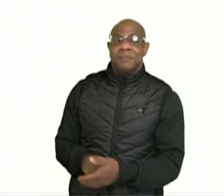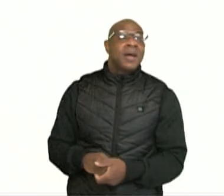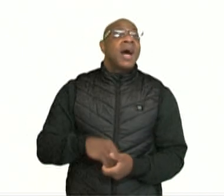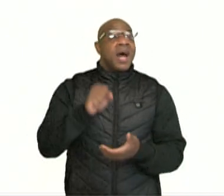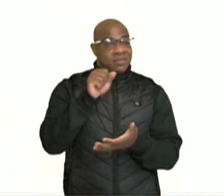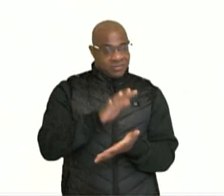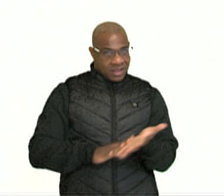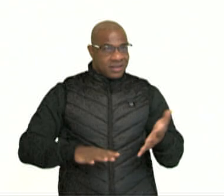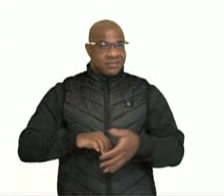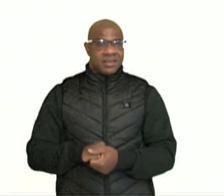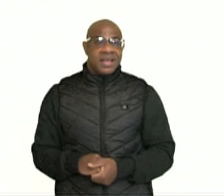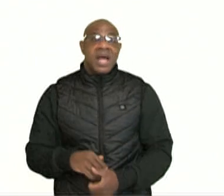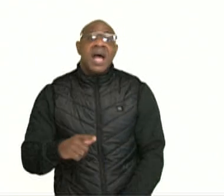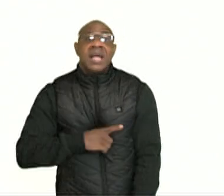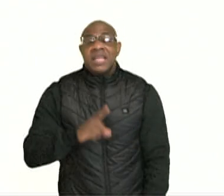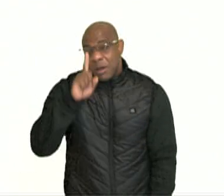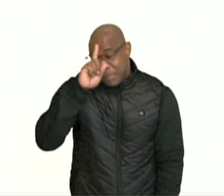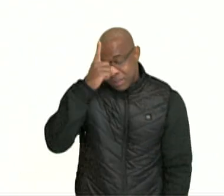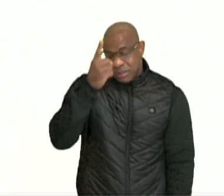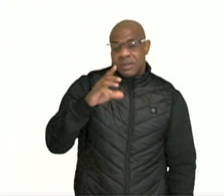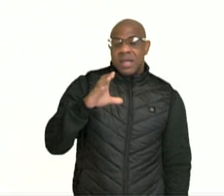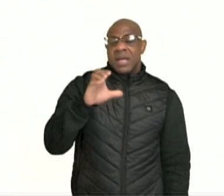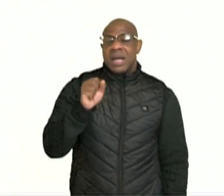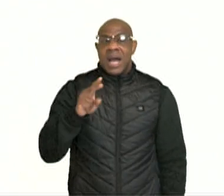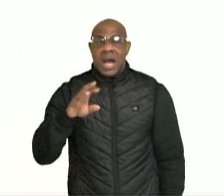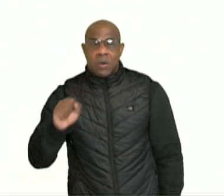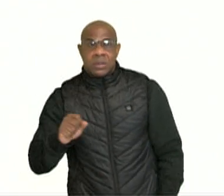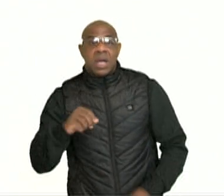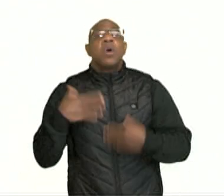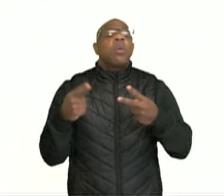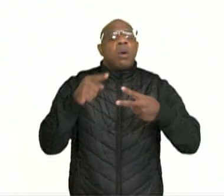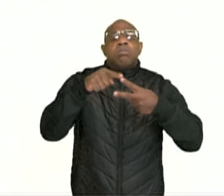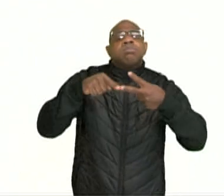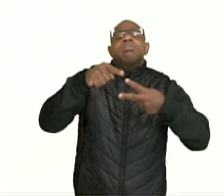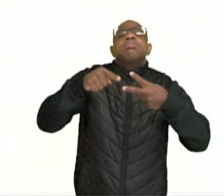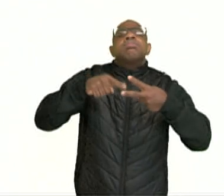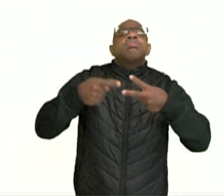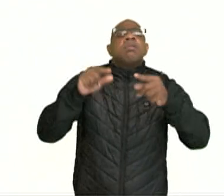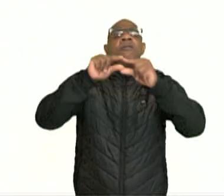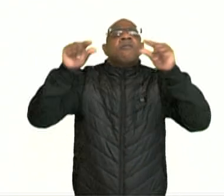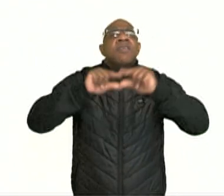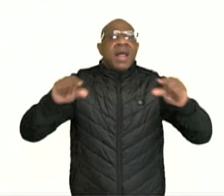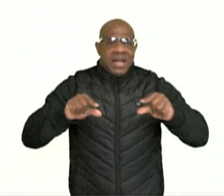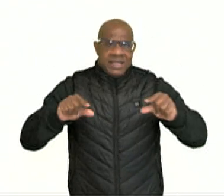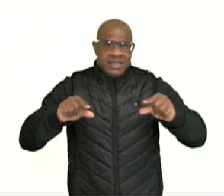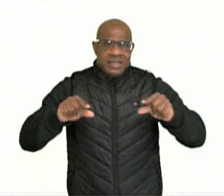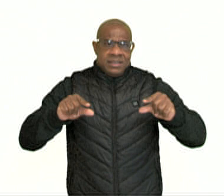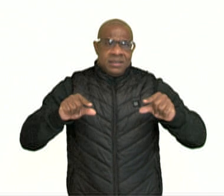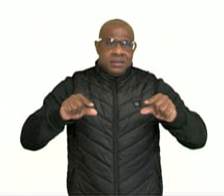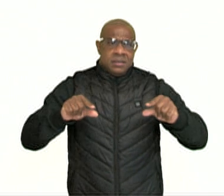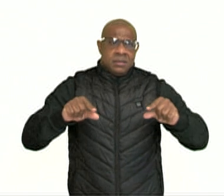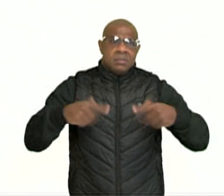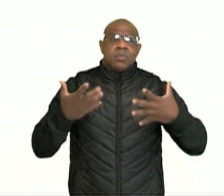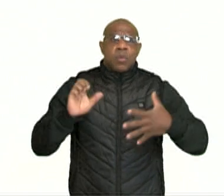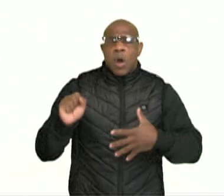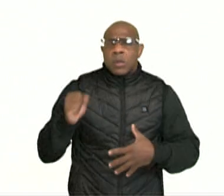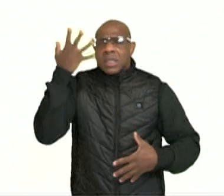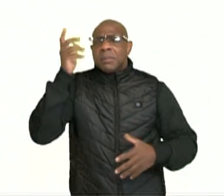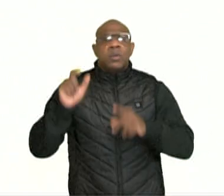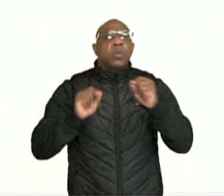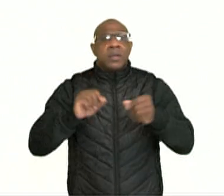Atividade. Há uma ideia de causa e consequência em qual dessas orações que eu irei ler agora?